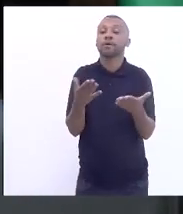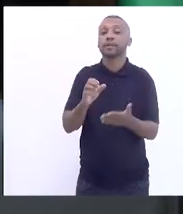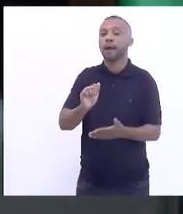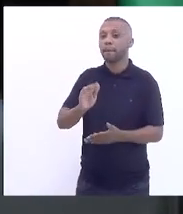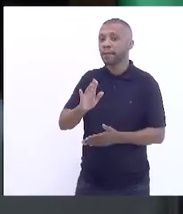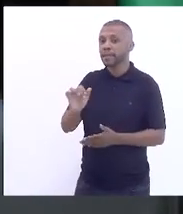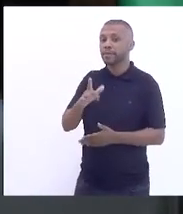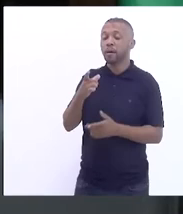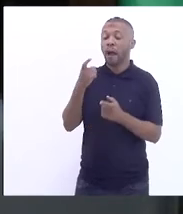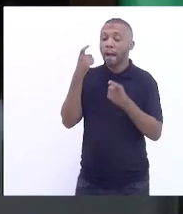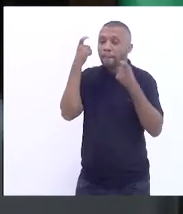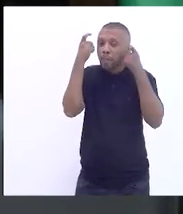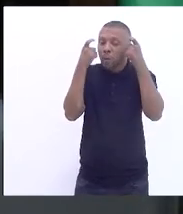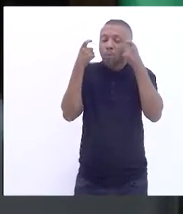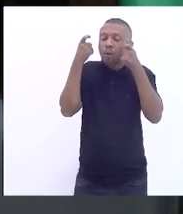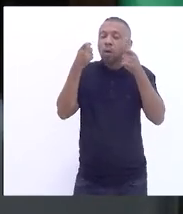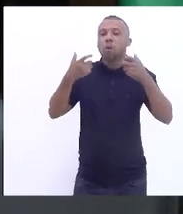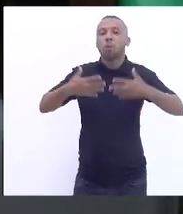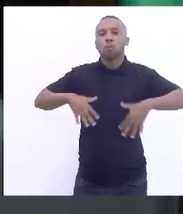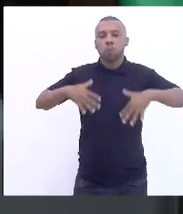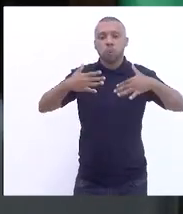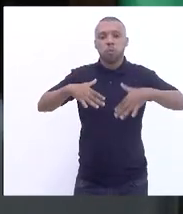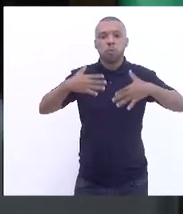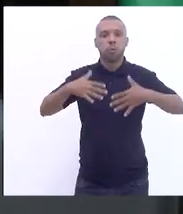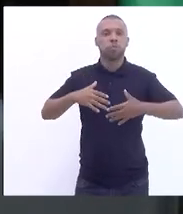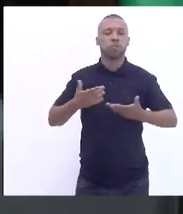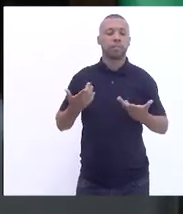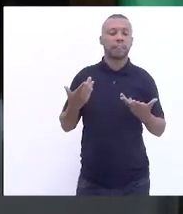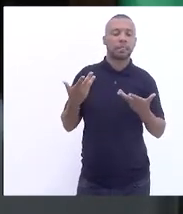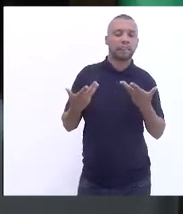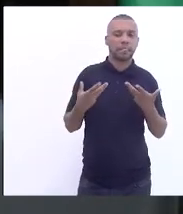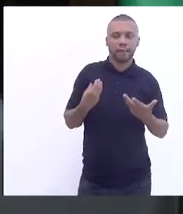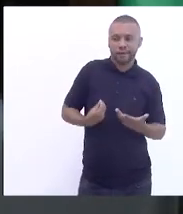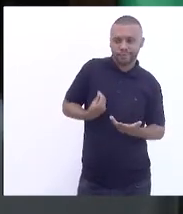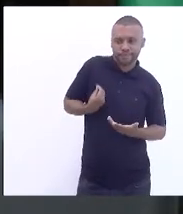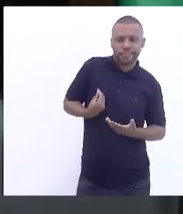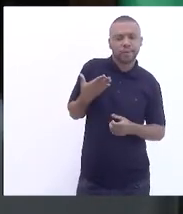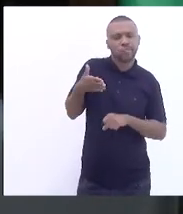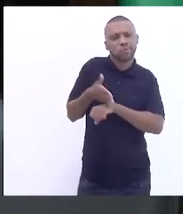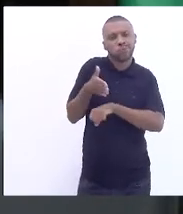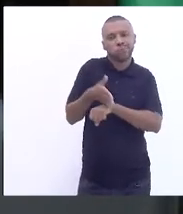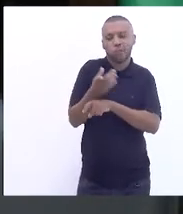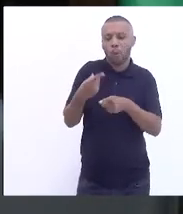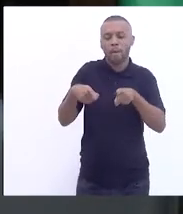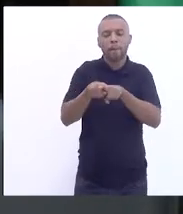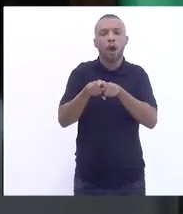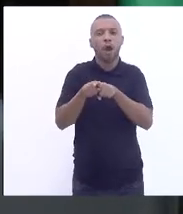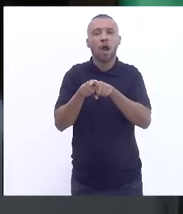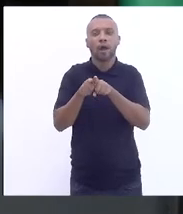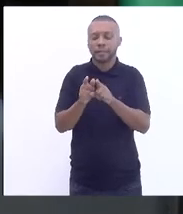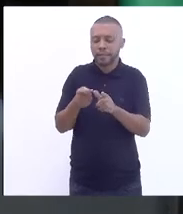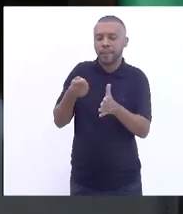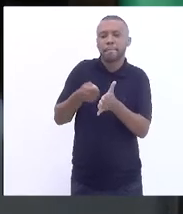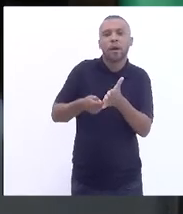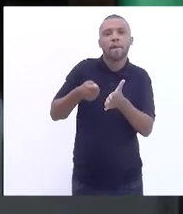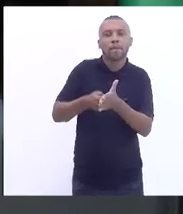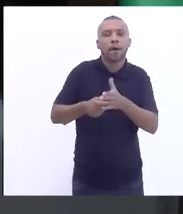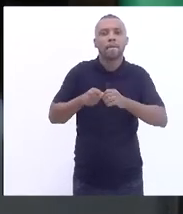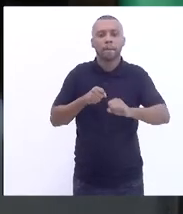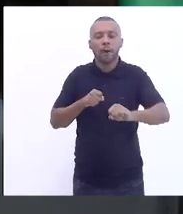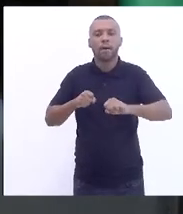muito grande em estar estar mesmo presente ao lado de todas essas lutas